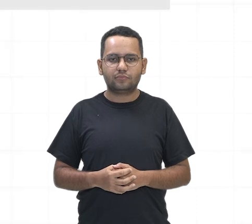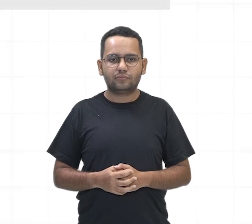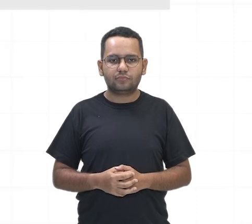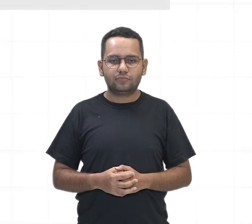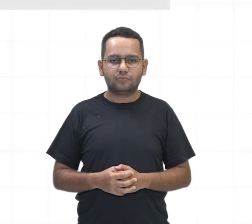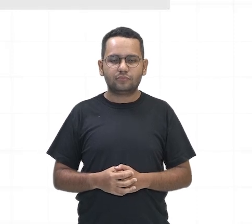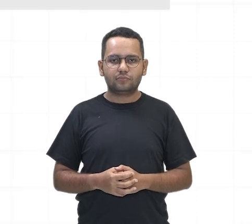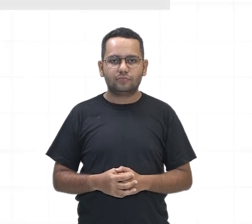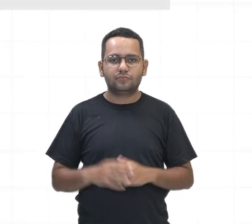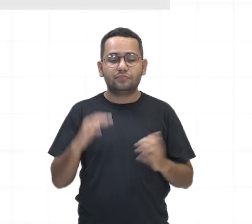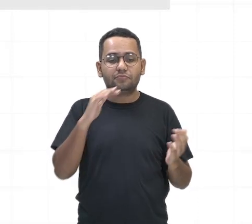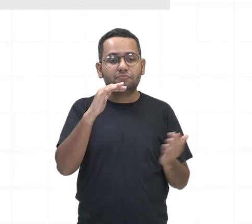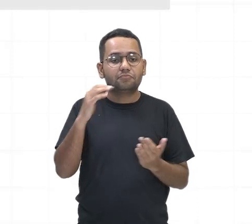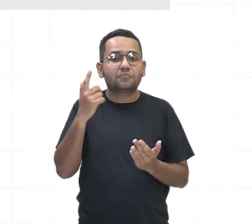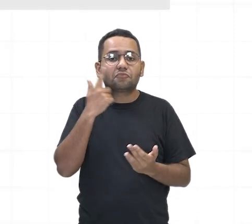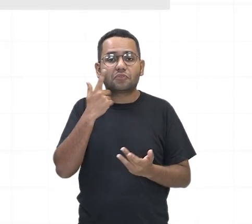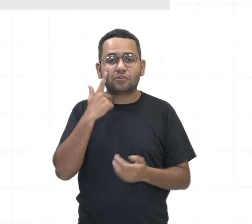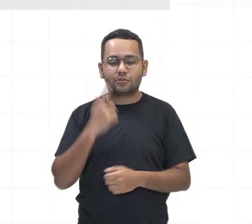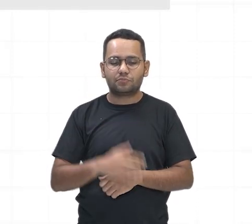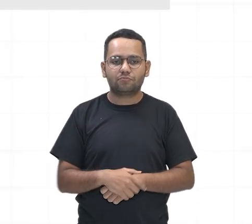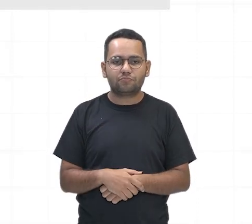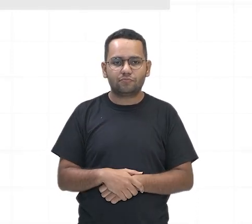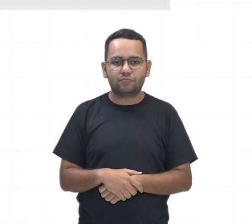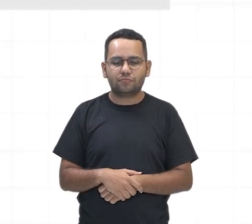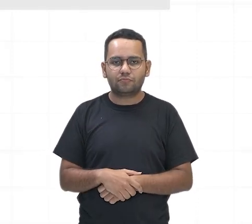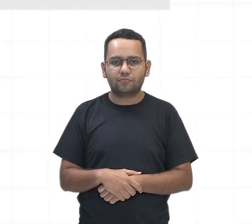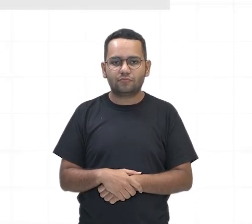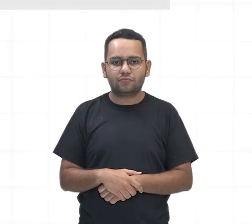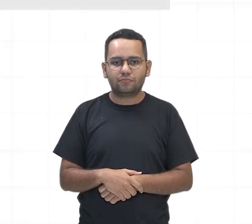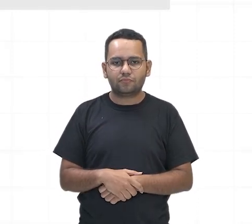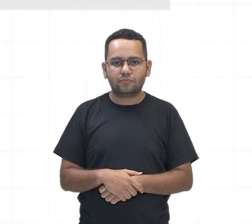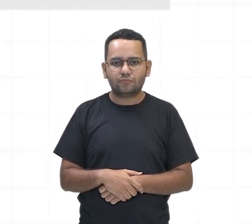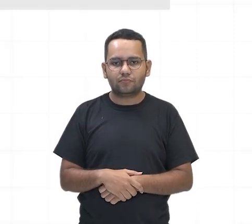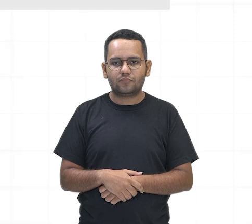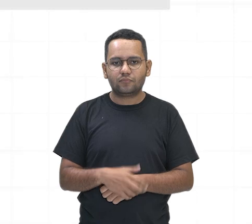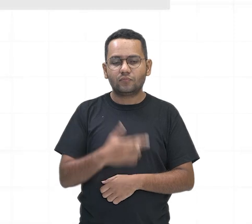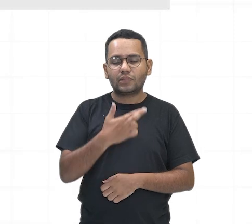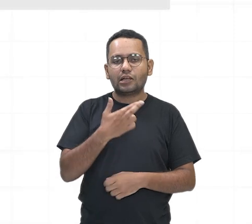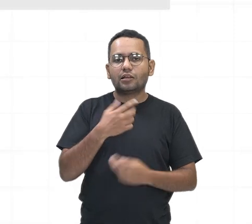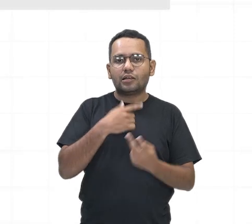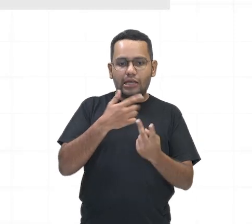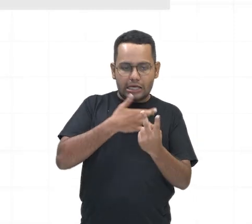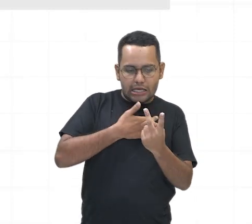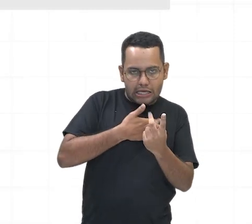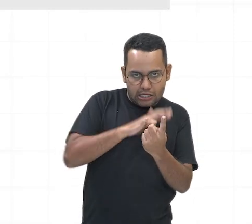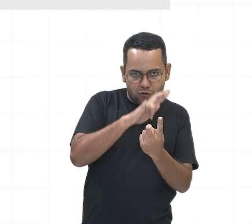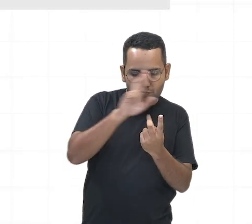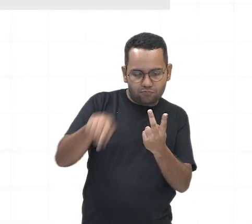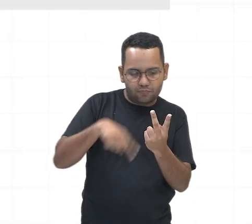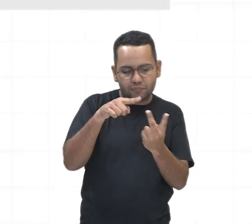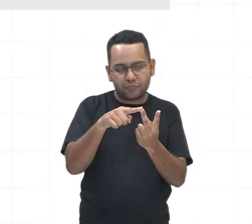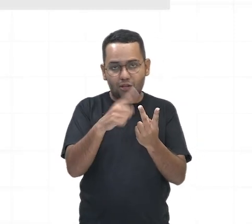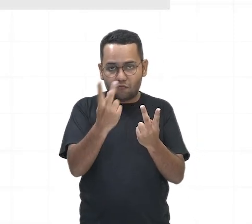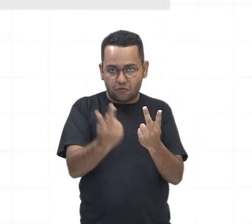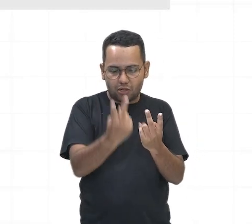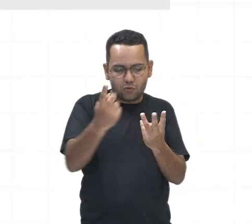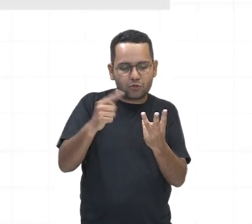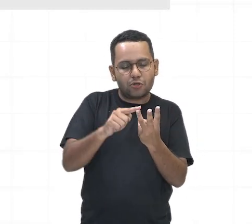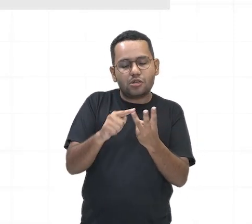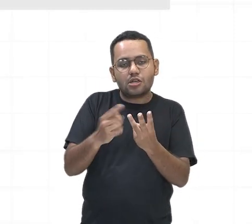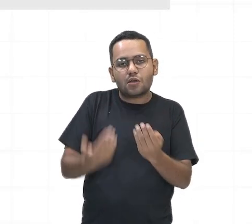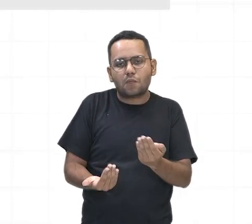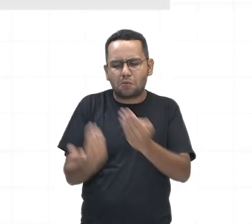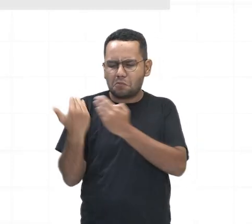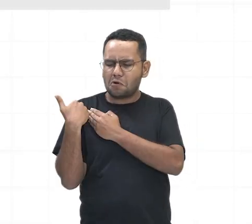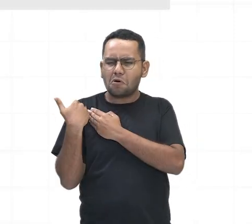religião, valores e princípios estão conectados. Como é que nós podemos fazer uma relação